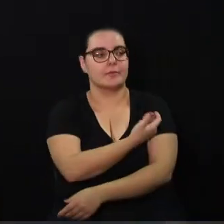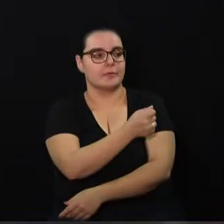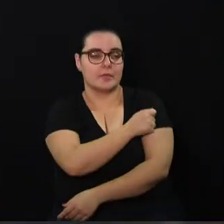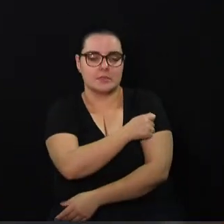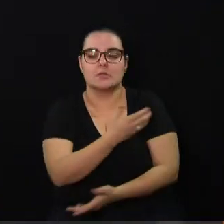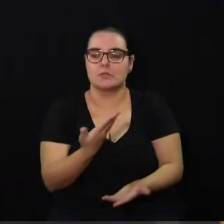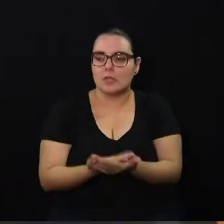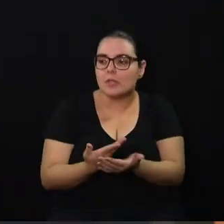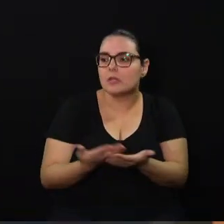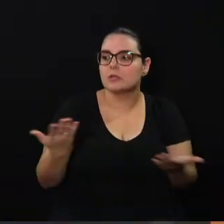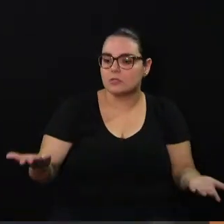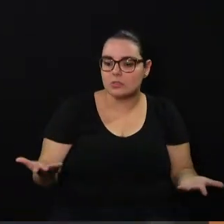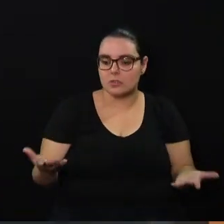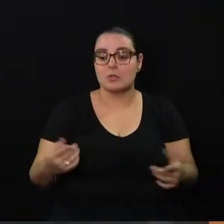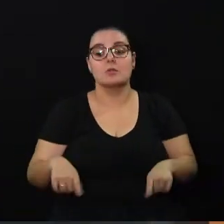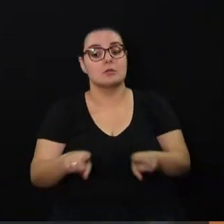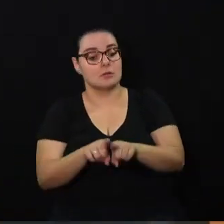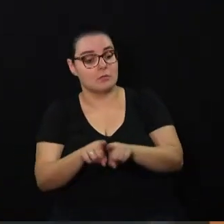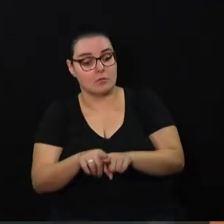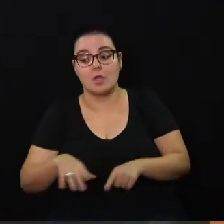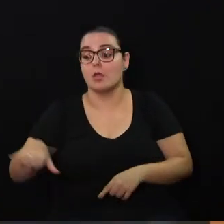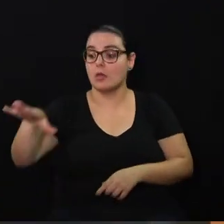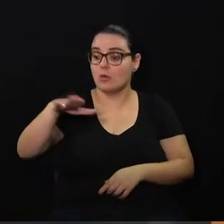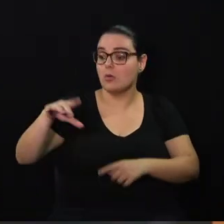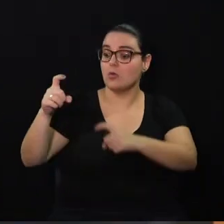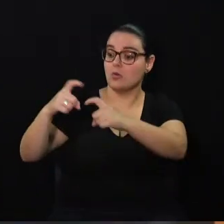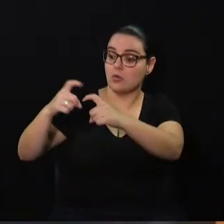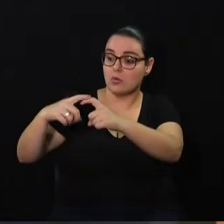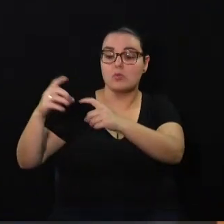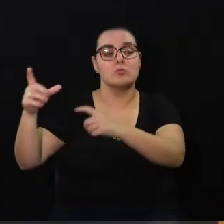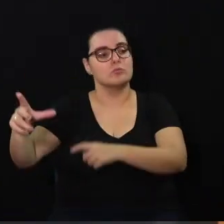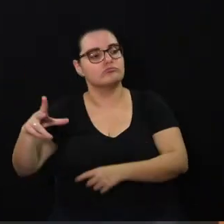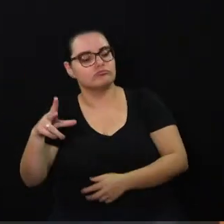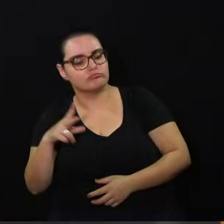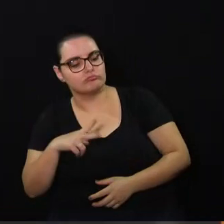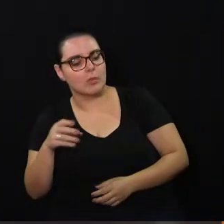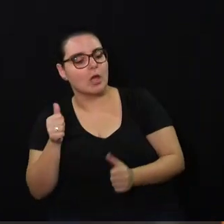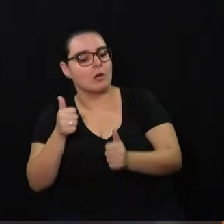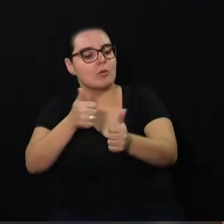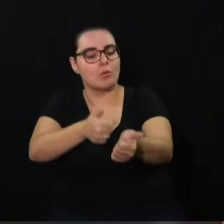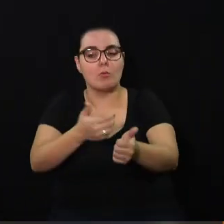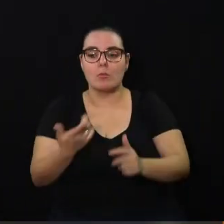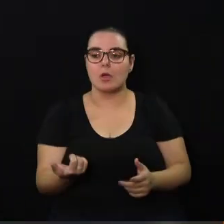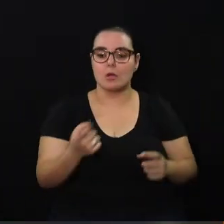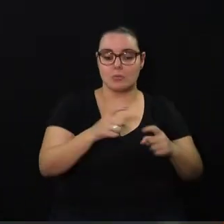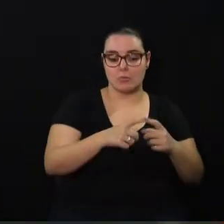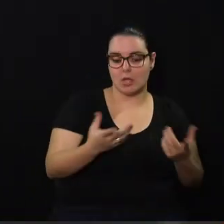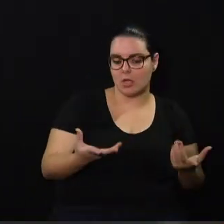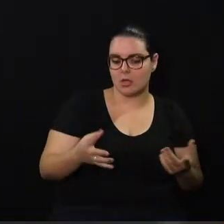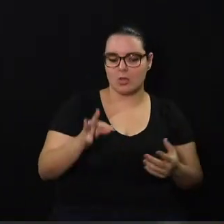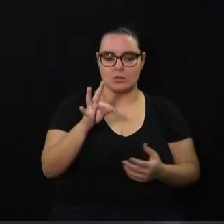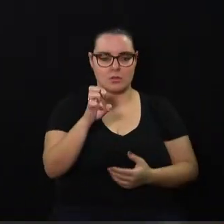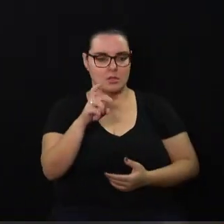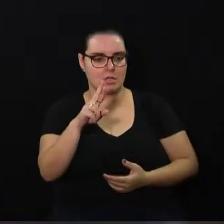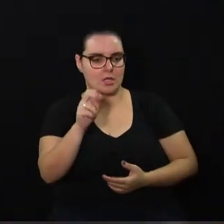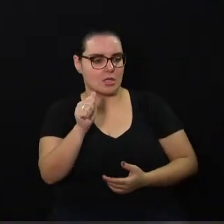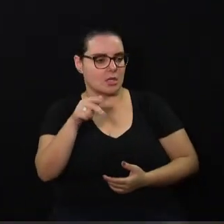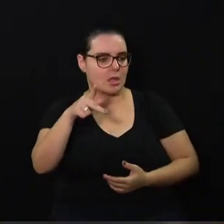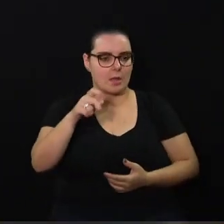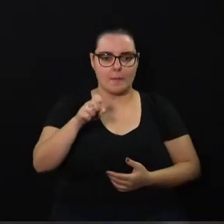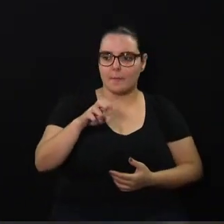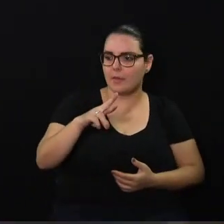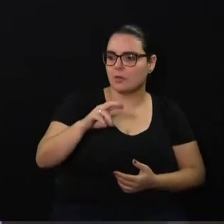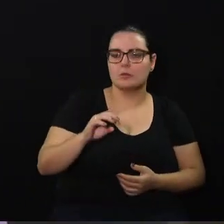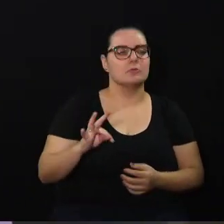assim como os terapeutas que acompanham em contexto clínico o médico é o terapeuta ocupacional a